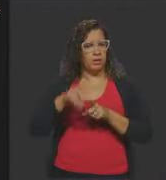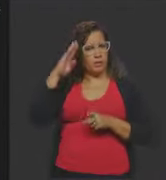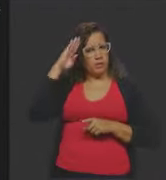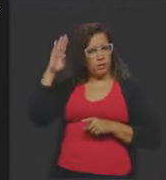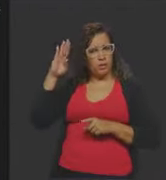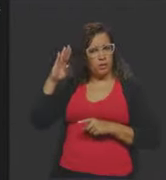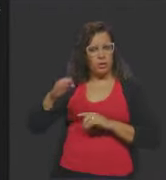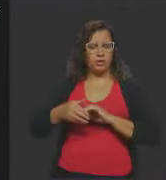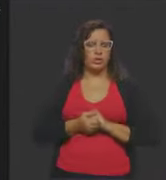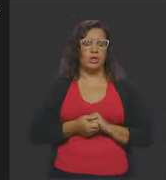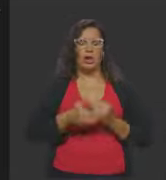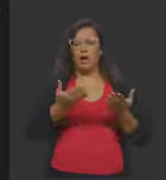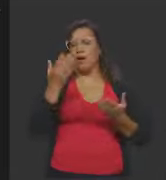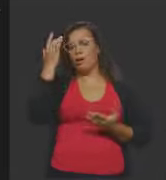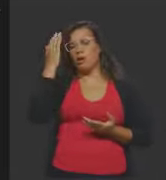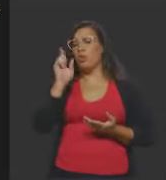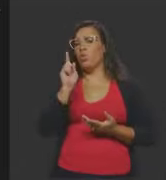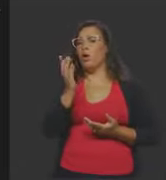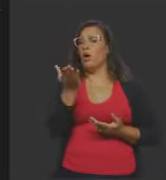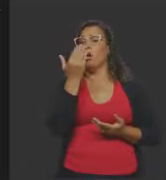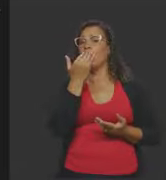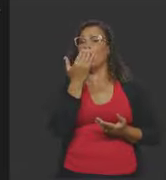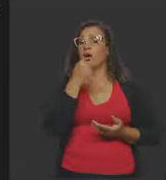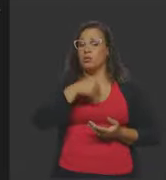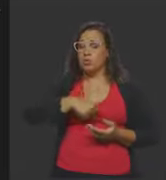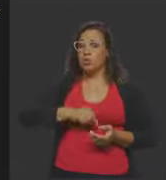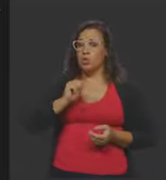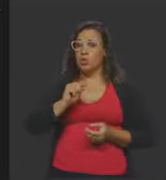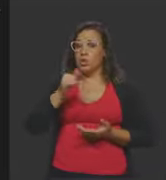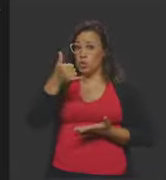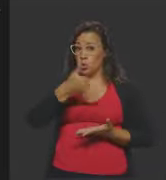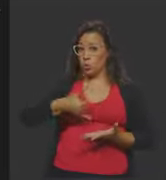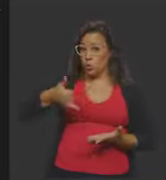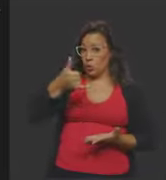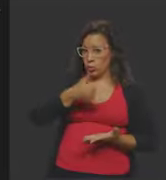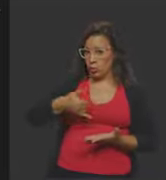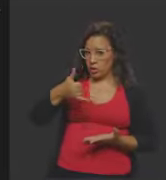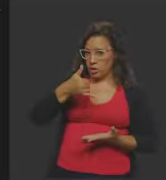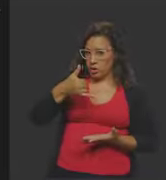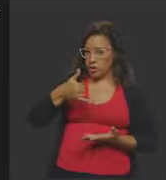principalmente. O que vai facilitar a digestão de gorduras.